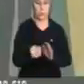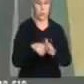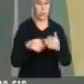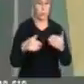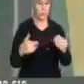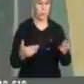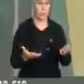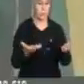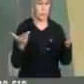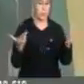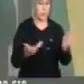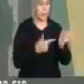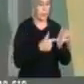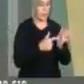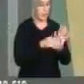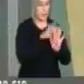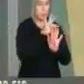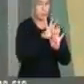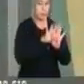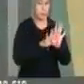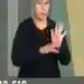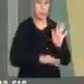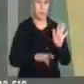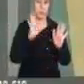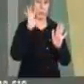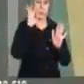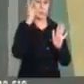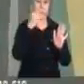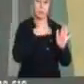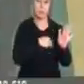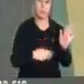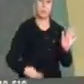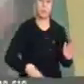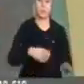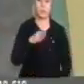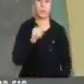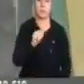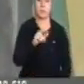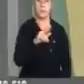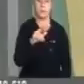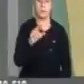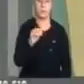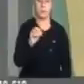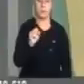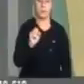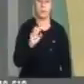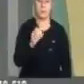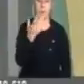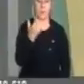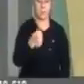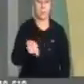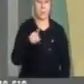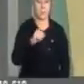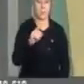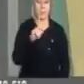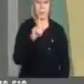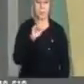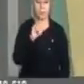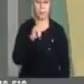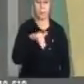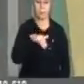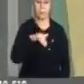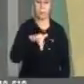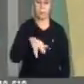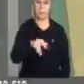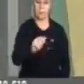judicialização. Essa é parte da decisão do ministro Barroso, que negou a liminar da oposição,